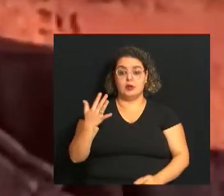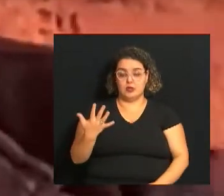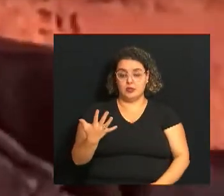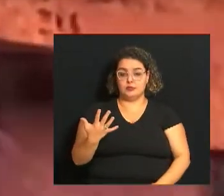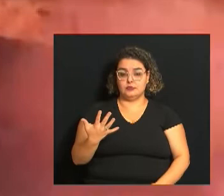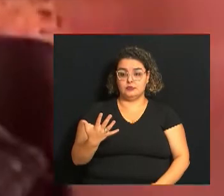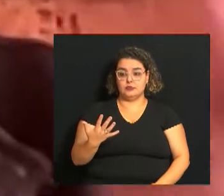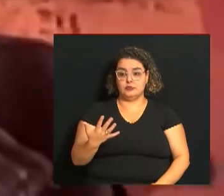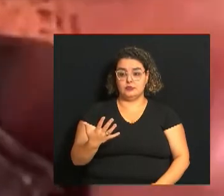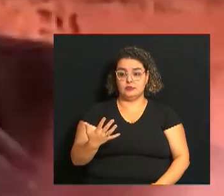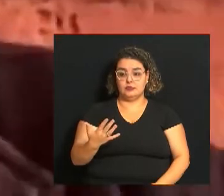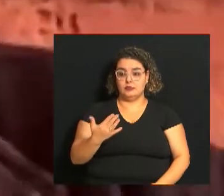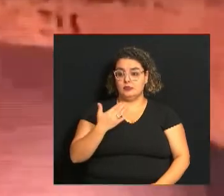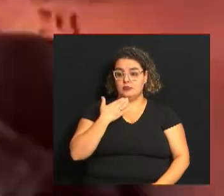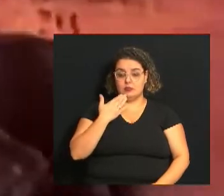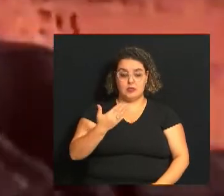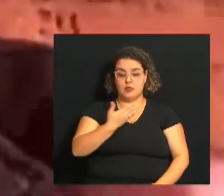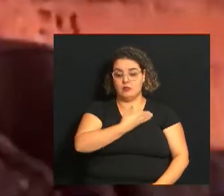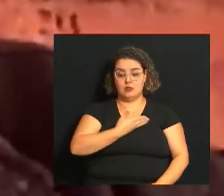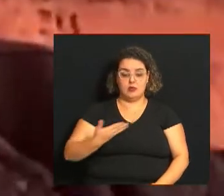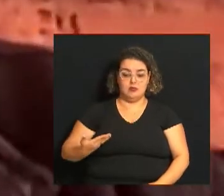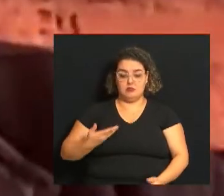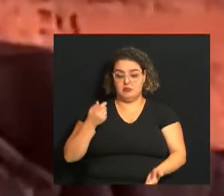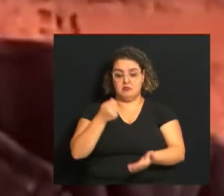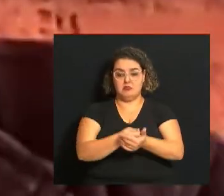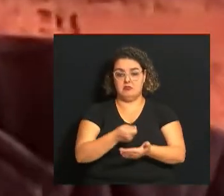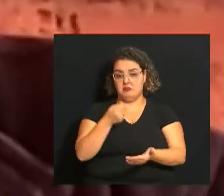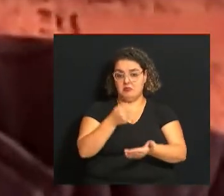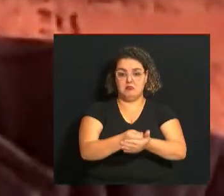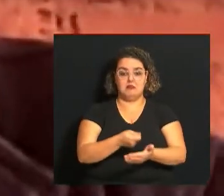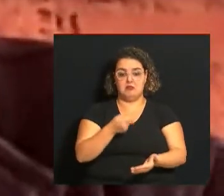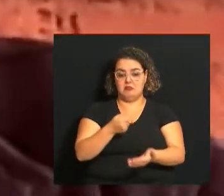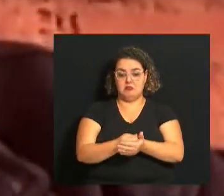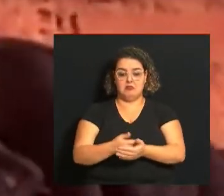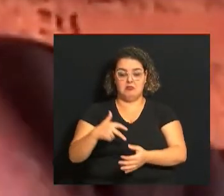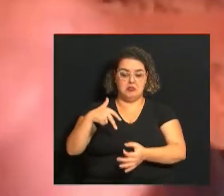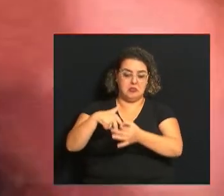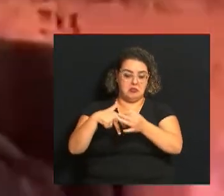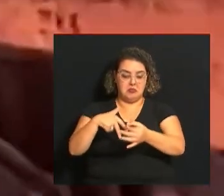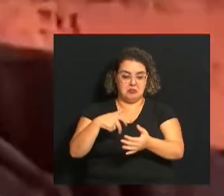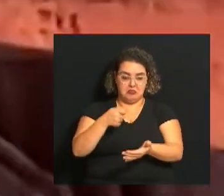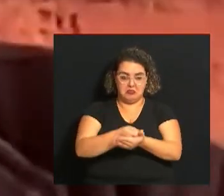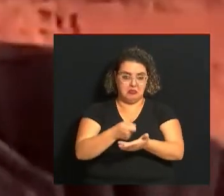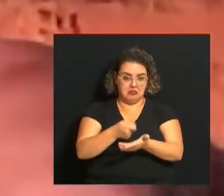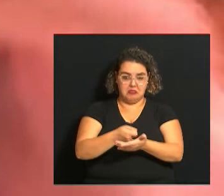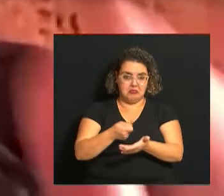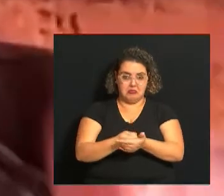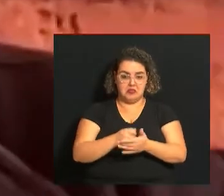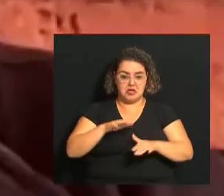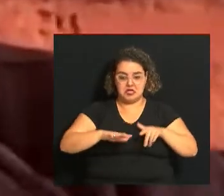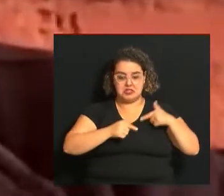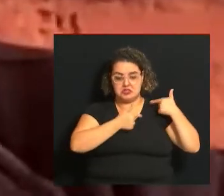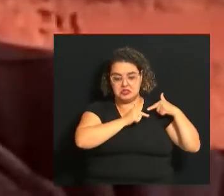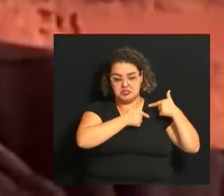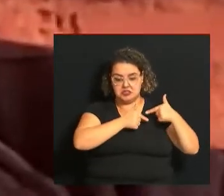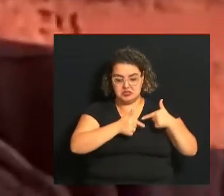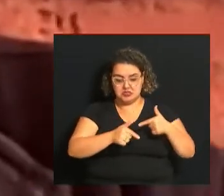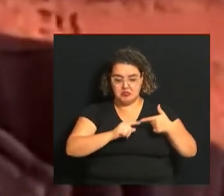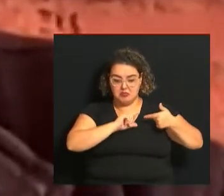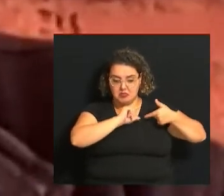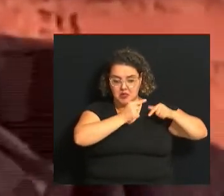vez governantes que falem mais duro, que sejam, né, que tenham esse discurso radical, às vezes conservadores ou